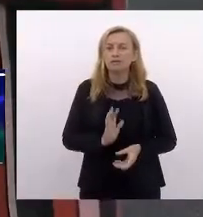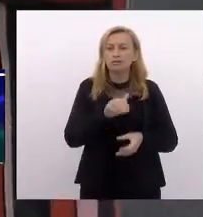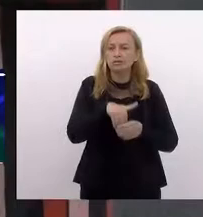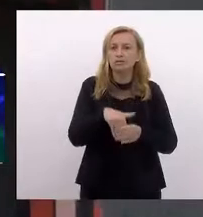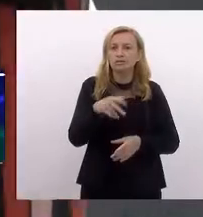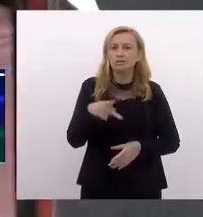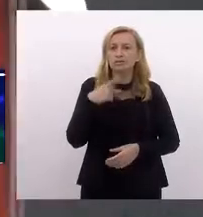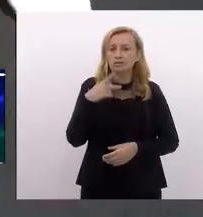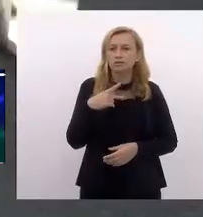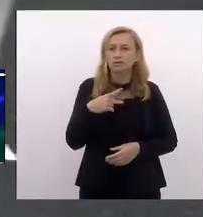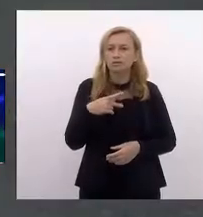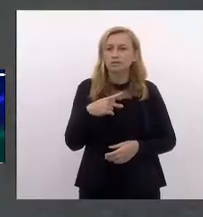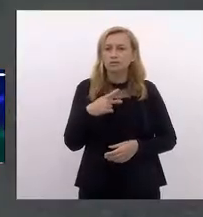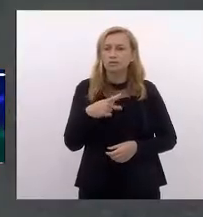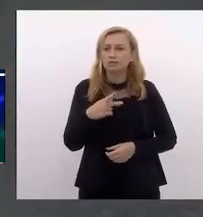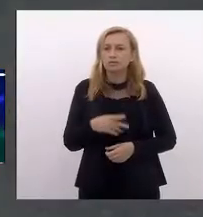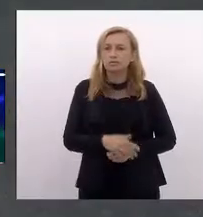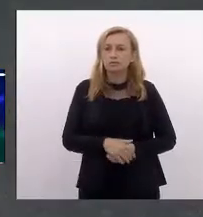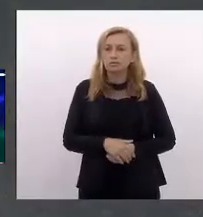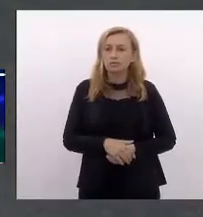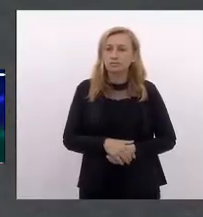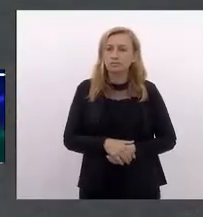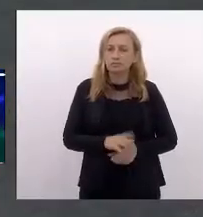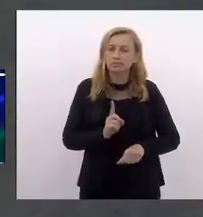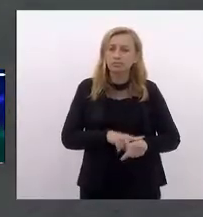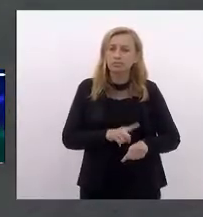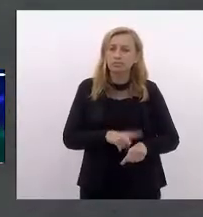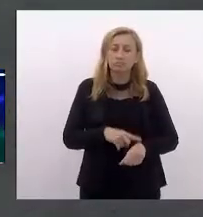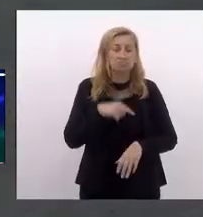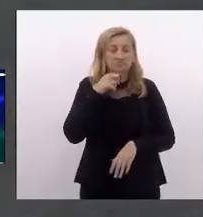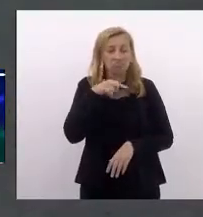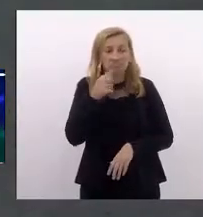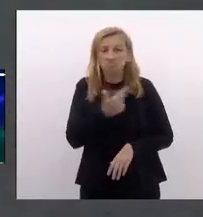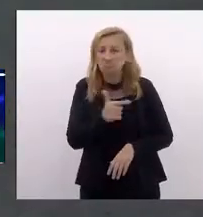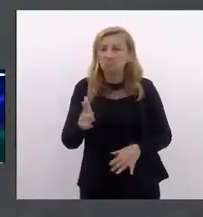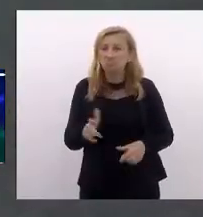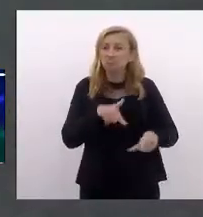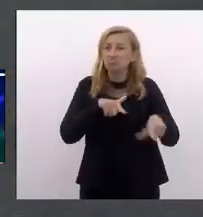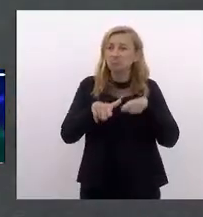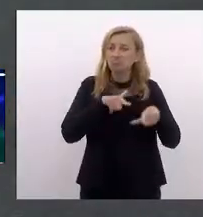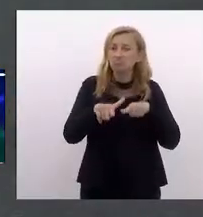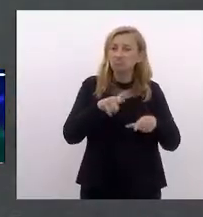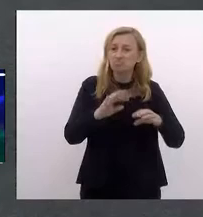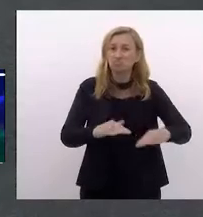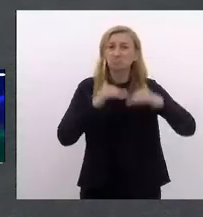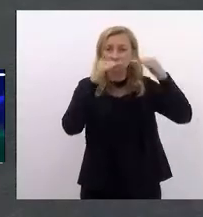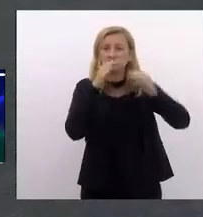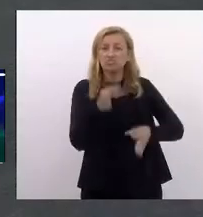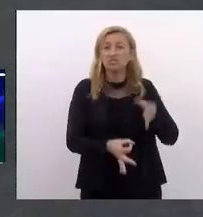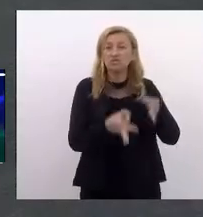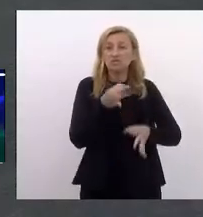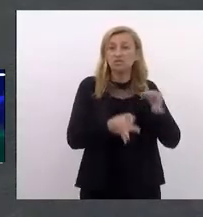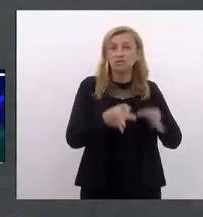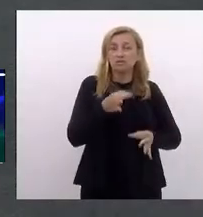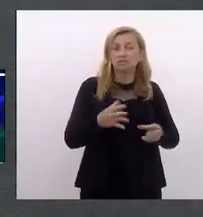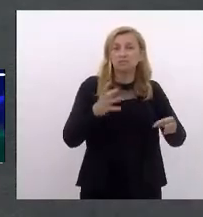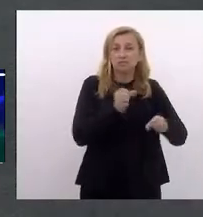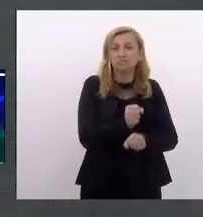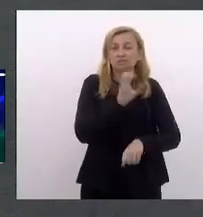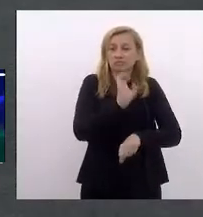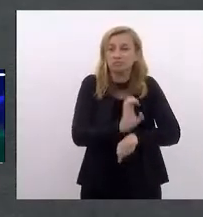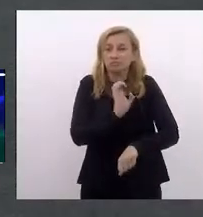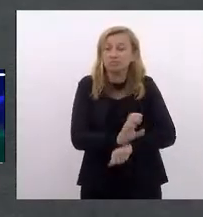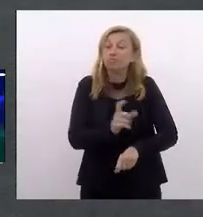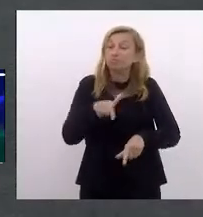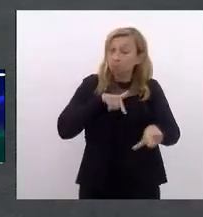voz de voto nesse momento porque não tenho dúvidas que o trabalho do Tribunal de Contas do Estado do Rio de Janeiro